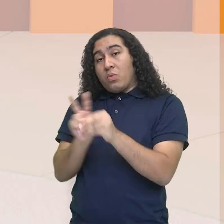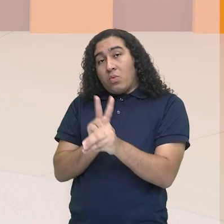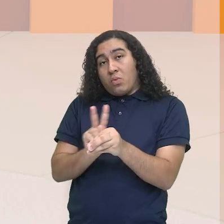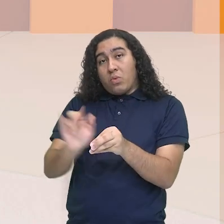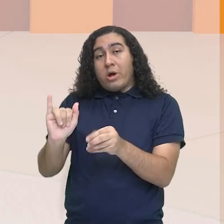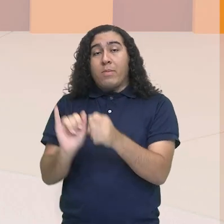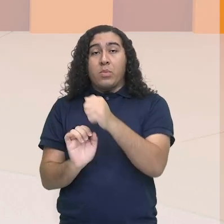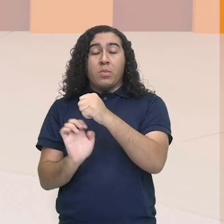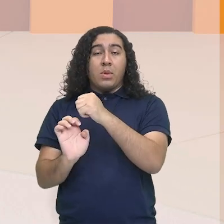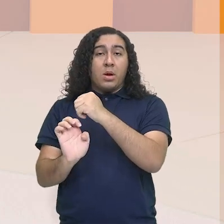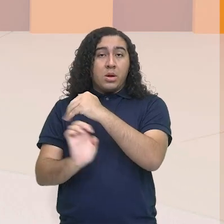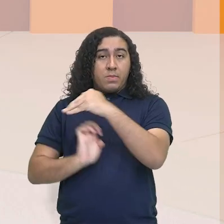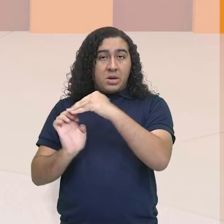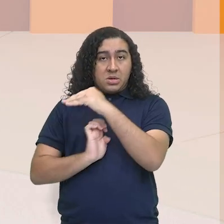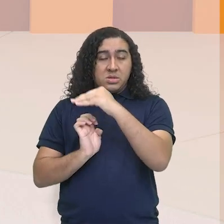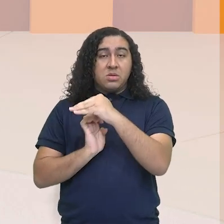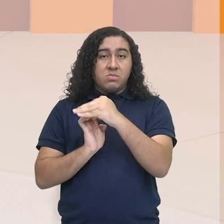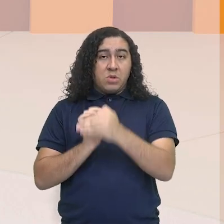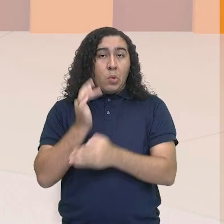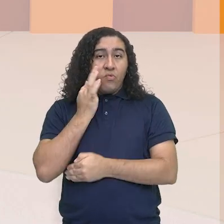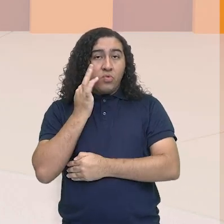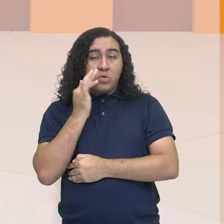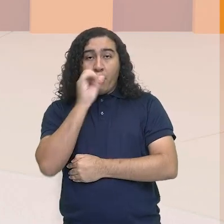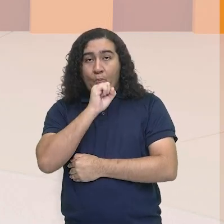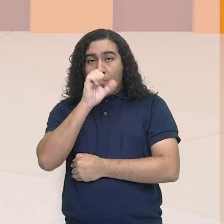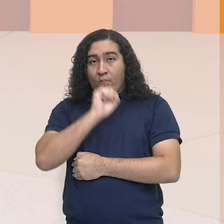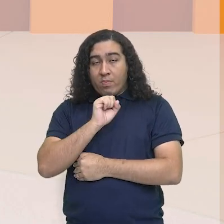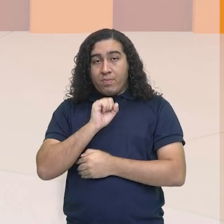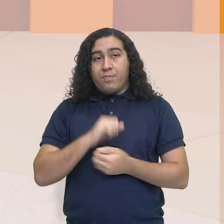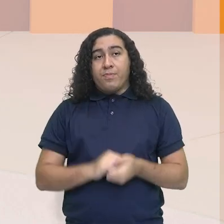uma fábrica. Então, a matéria-prima, ela